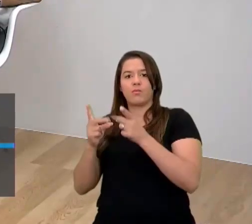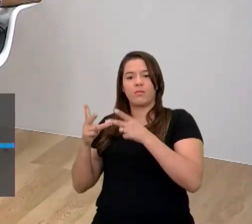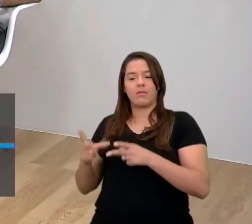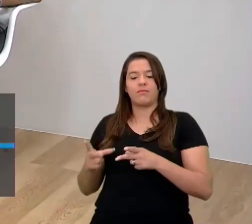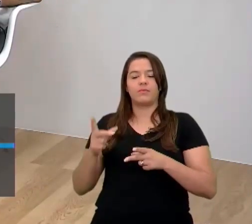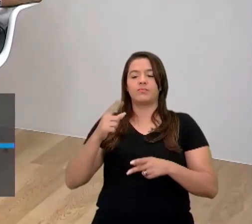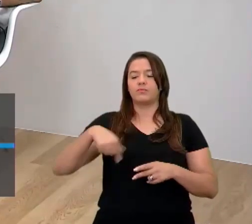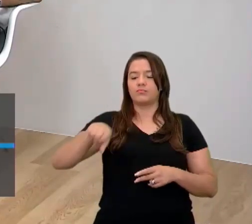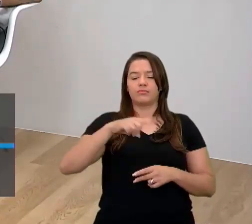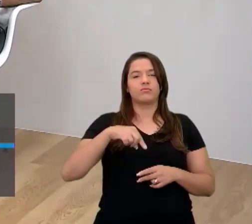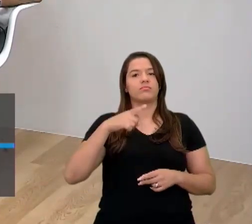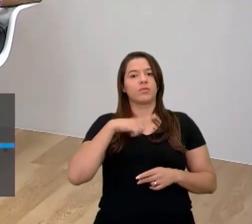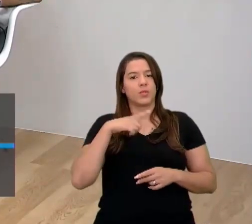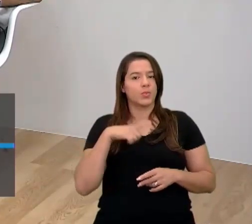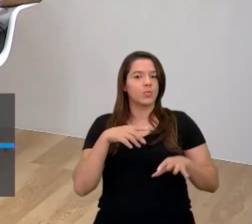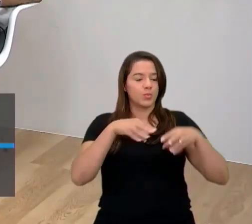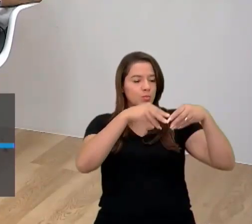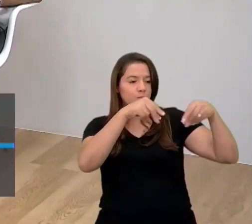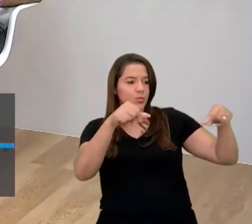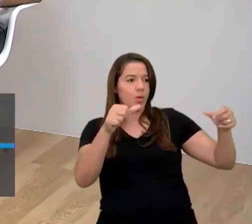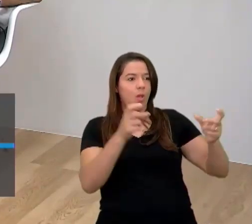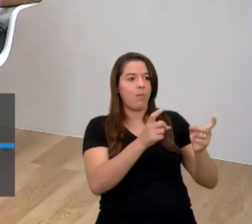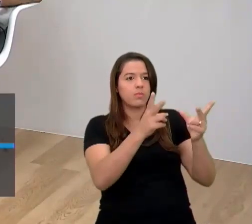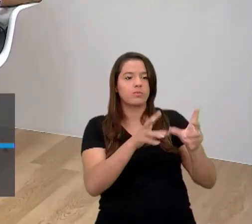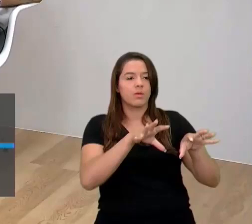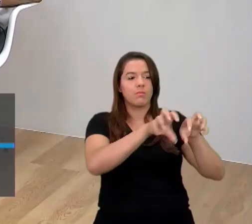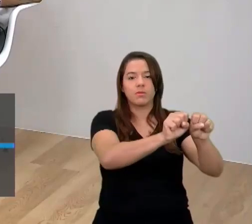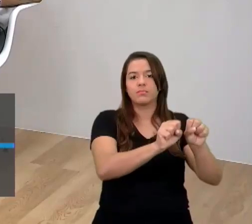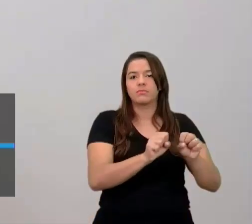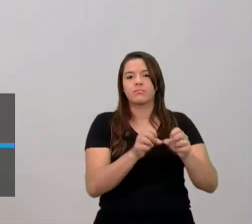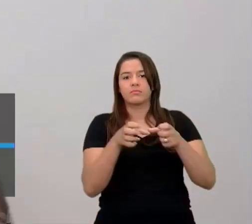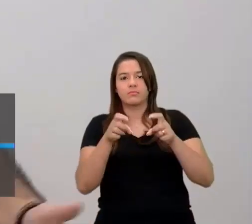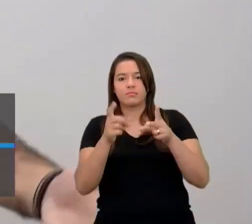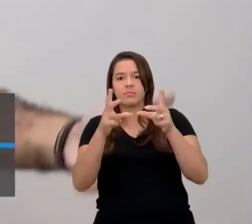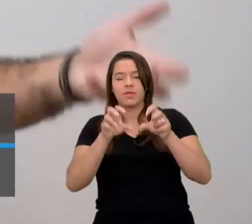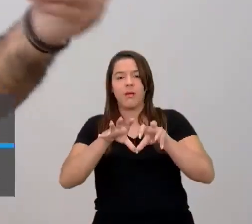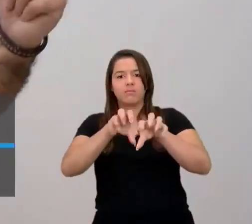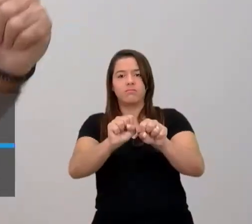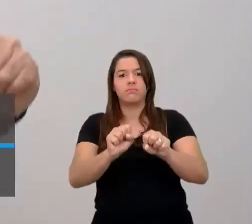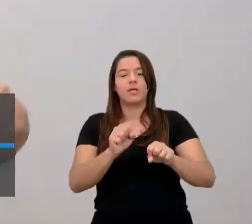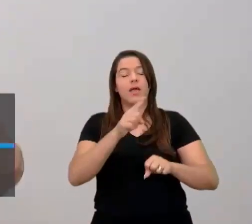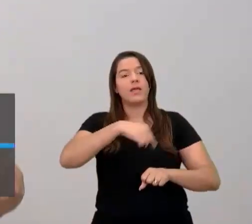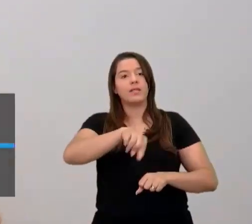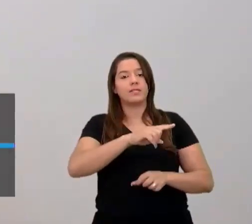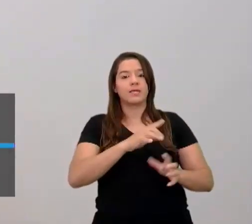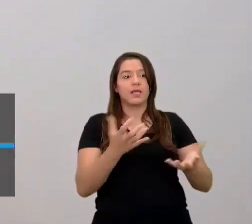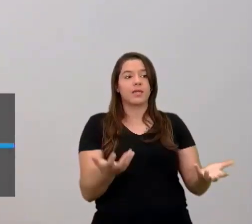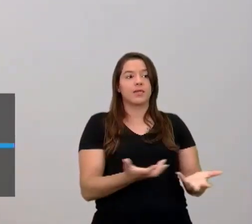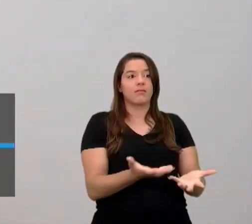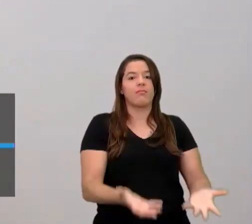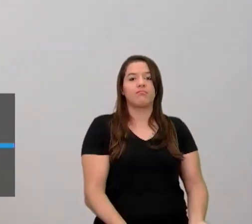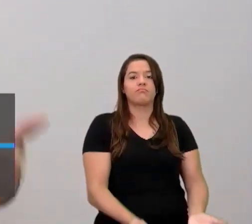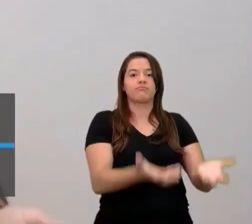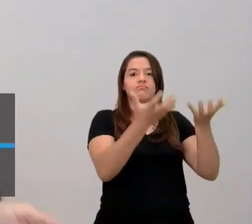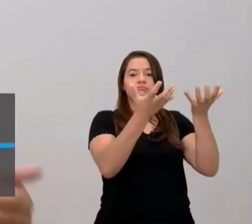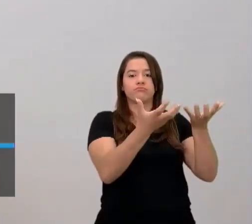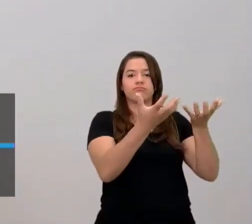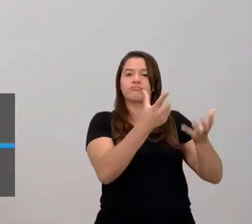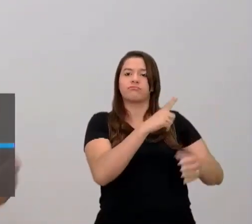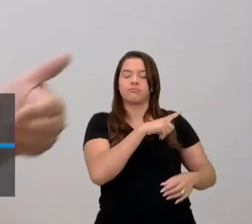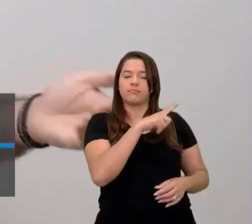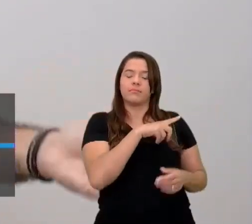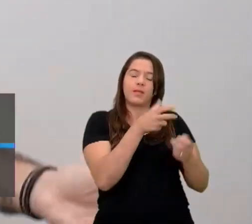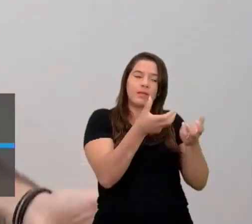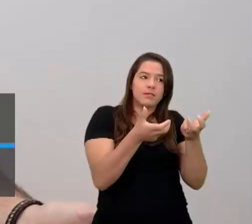solo. Né? Sim. E aí o que acontece? De repente, eles querem valorizar essa região. E aí, nesse